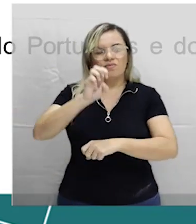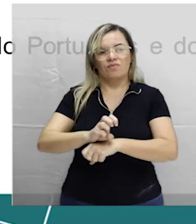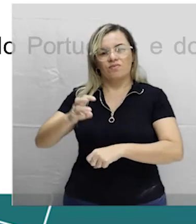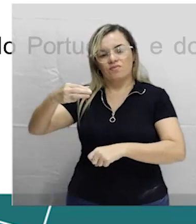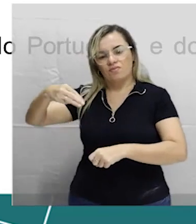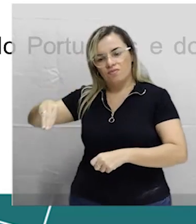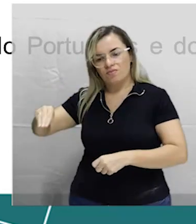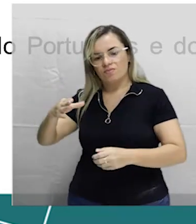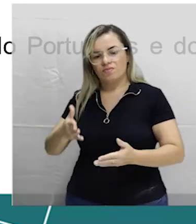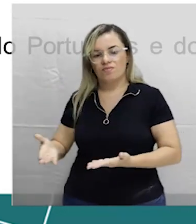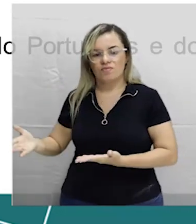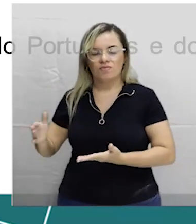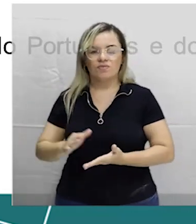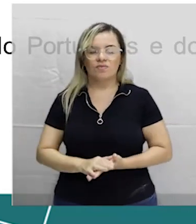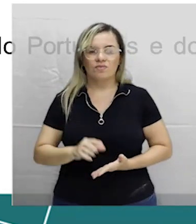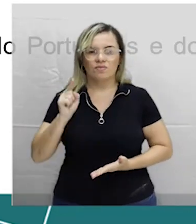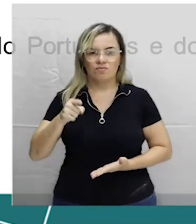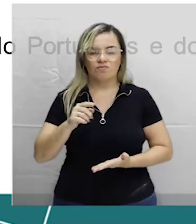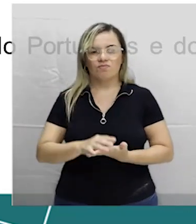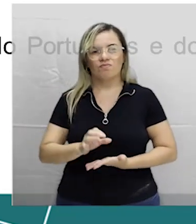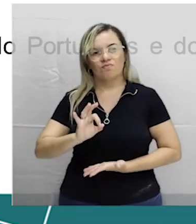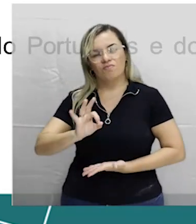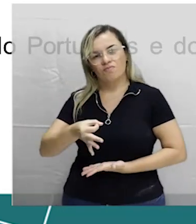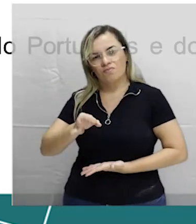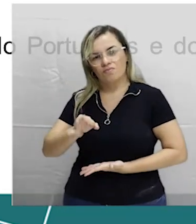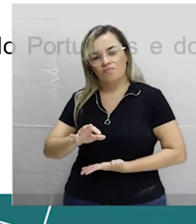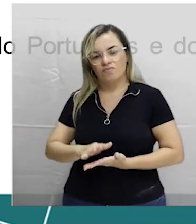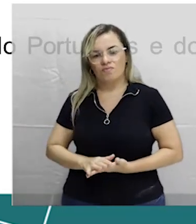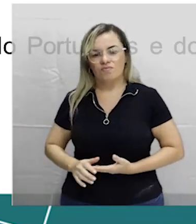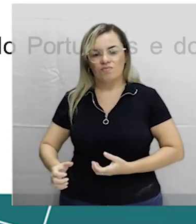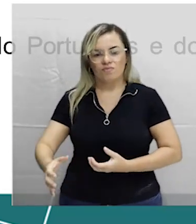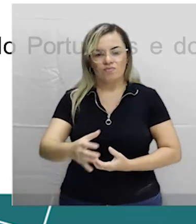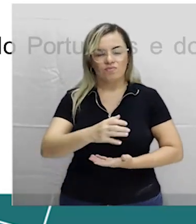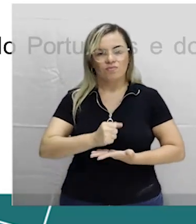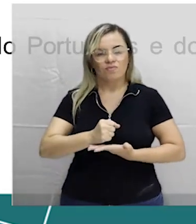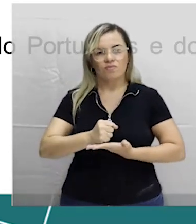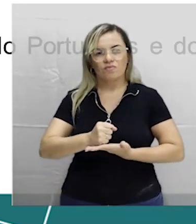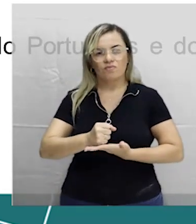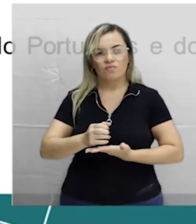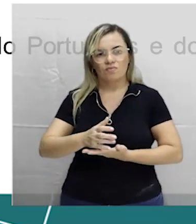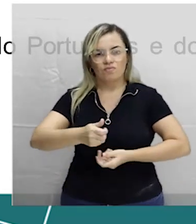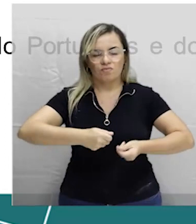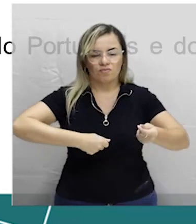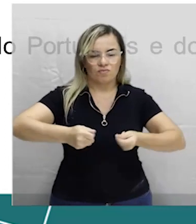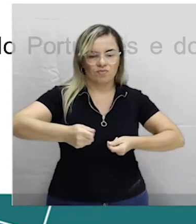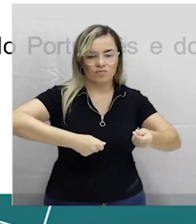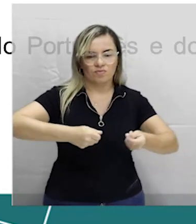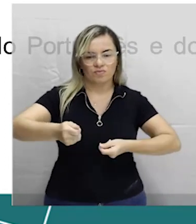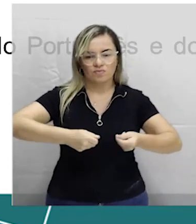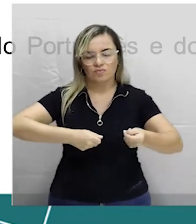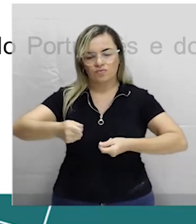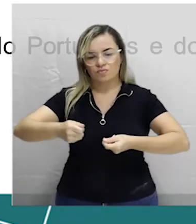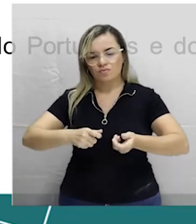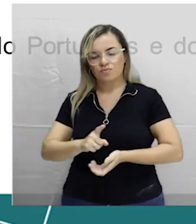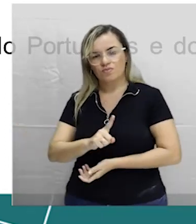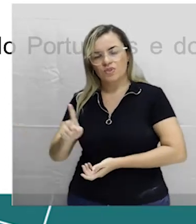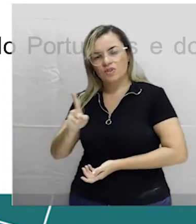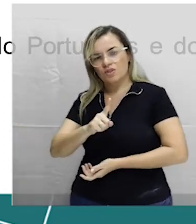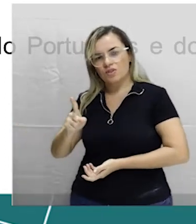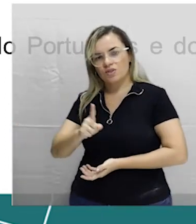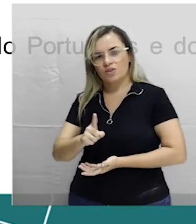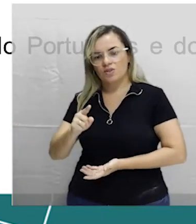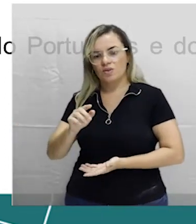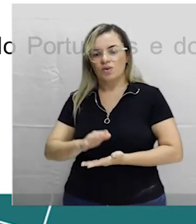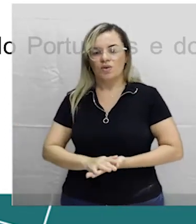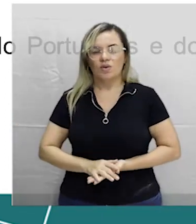da capitania do Maranhão, foi com certeza o monopólio, o controle e o não